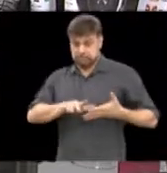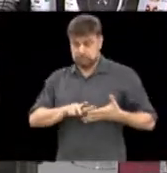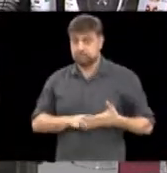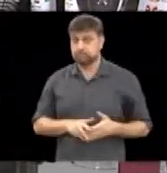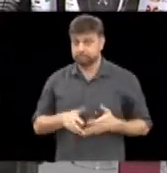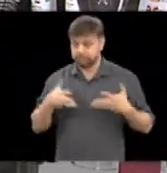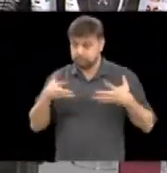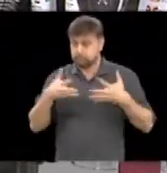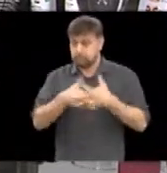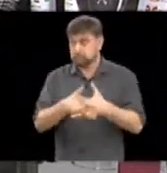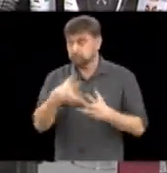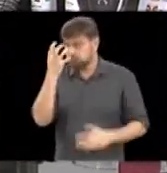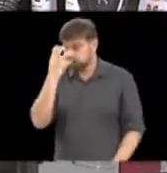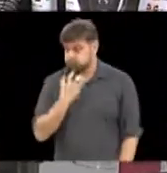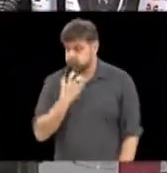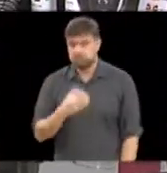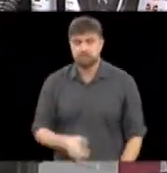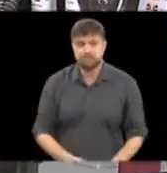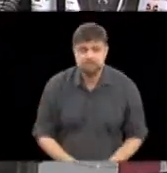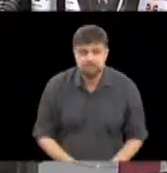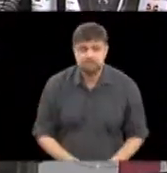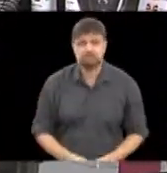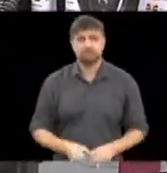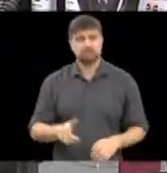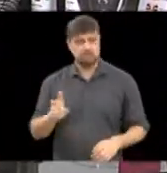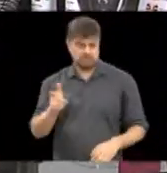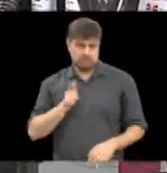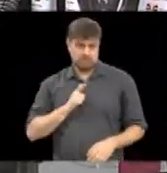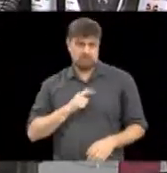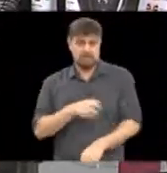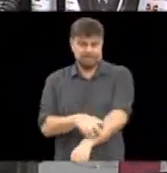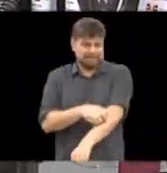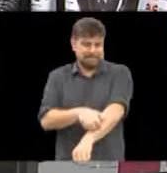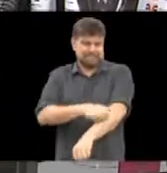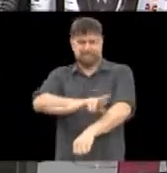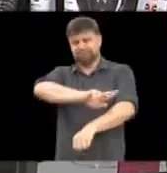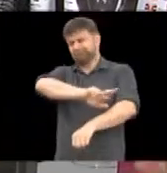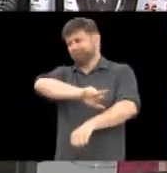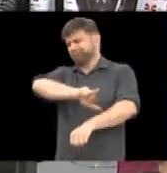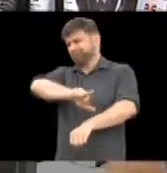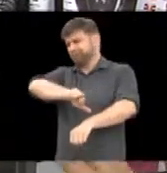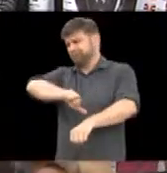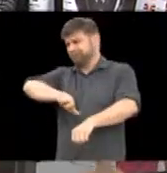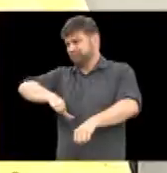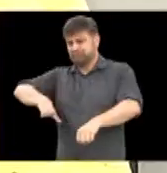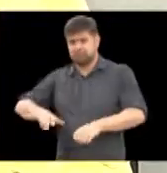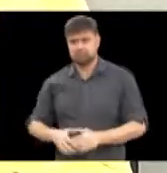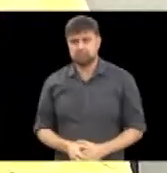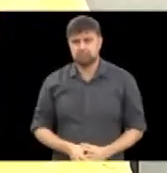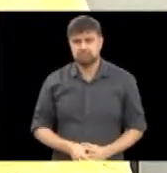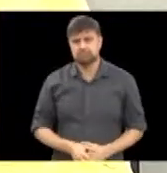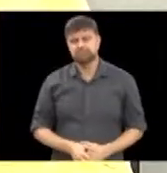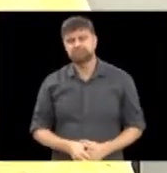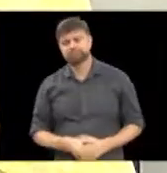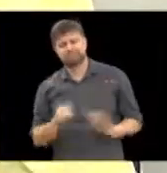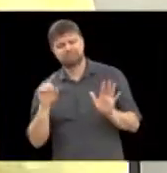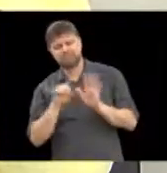mais complexas, né? Mas tem muito tipo de alergia que vai...